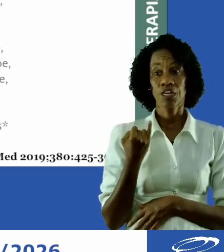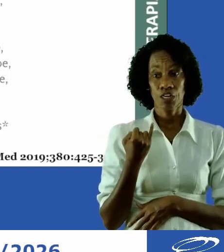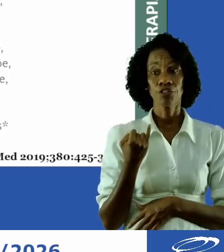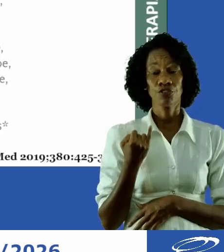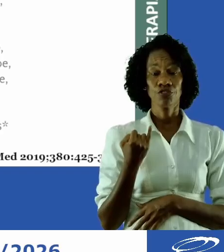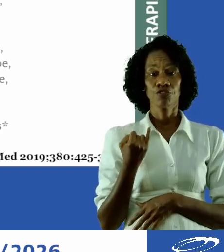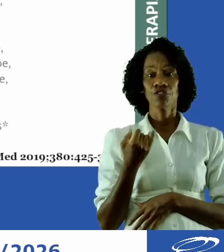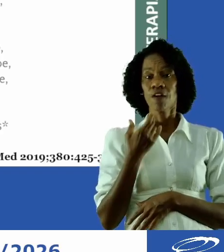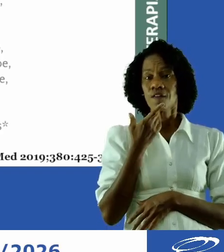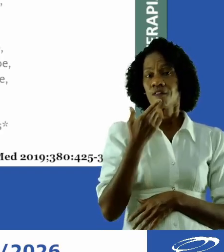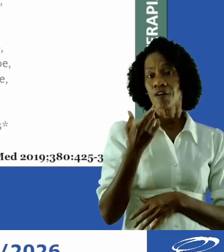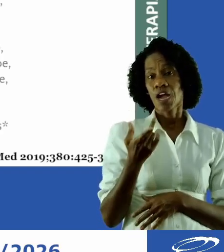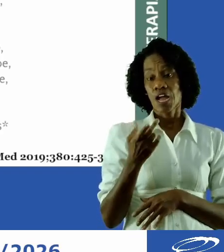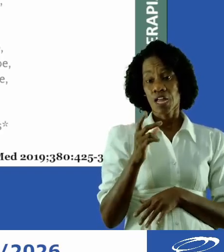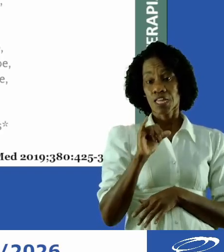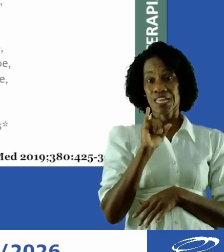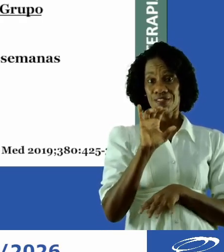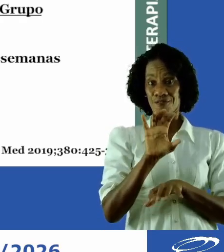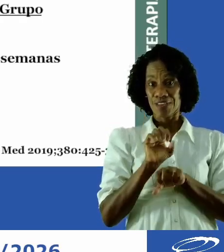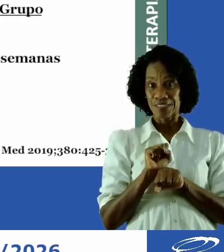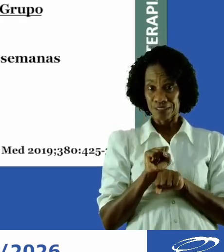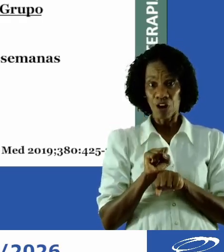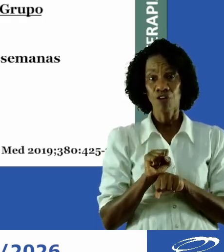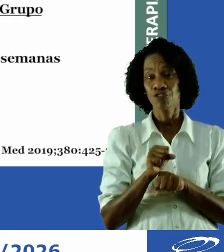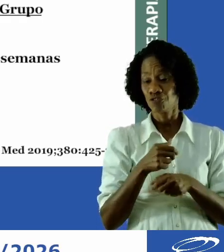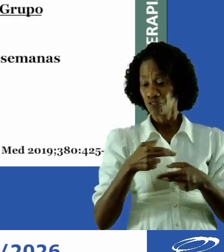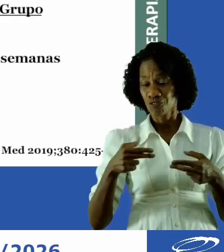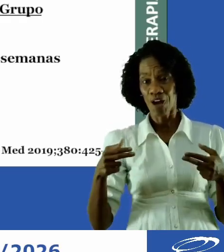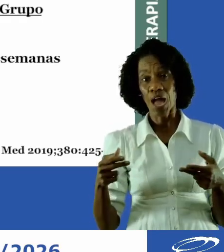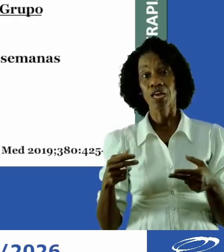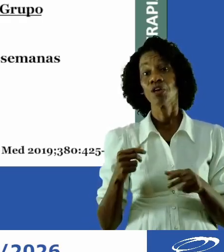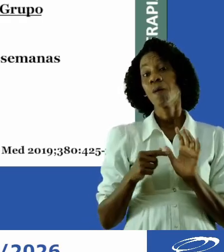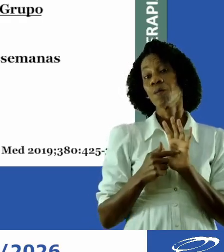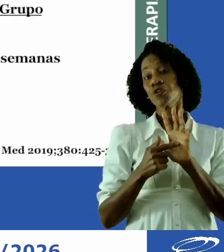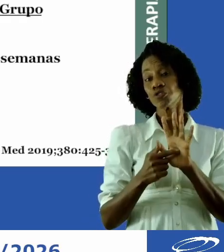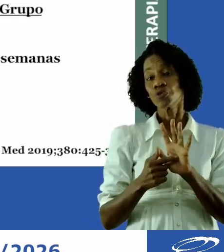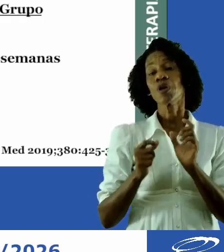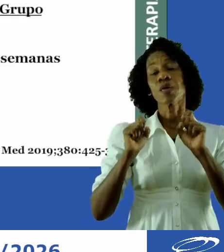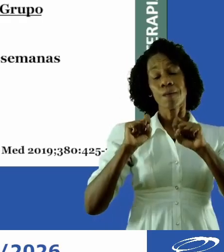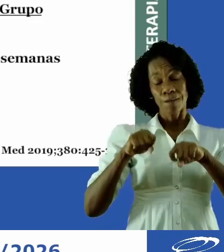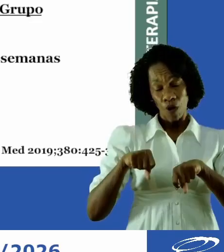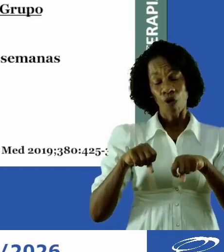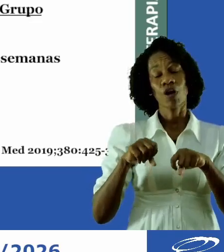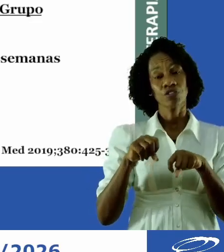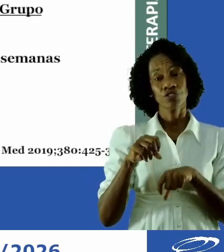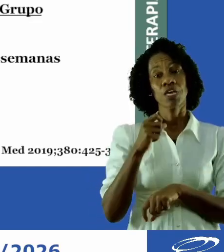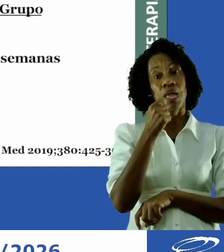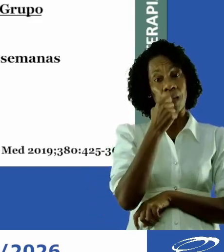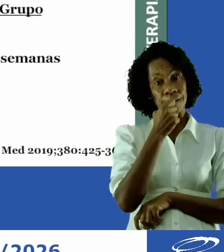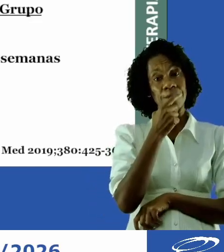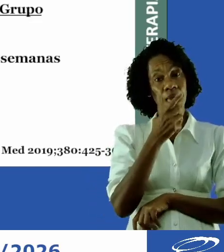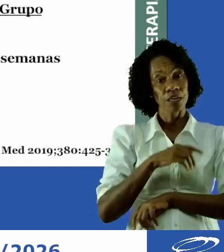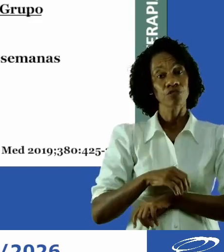situações de infecção osteoarticular, não só as artroplastias, mostrou que é possível a gente fazer terapia antibiótica via oral. Se